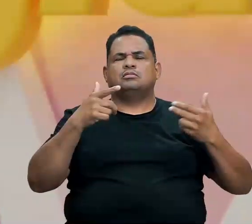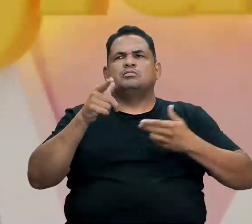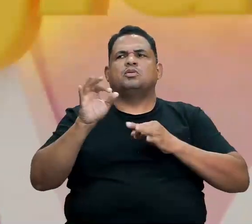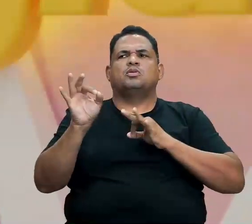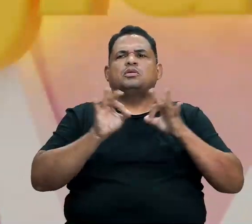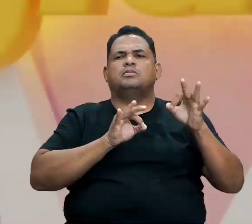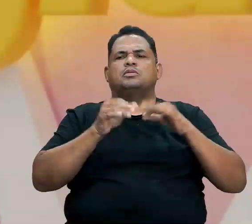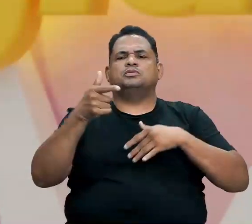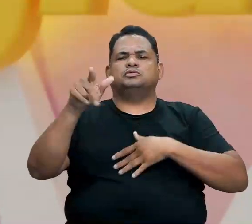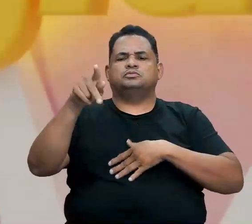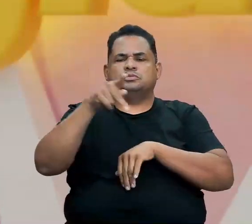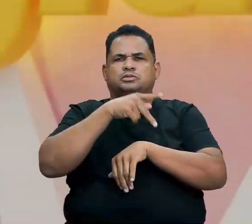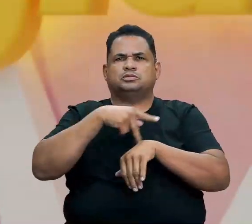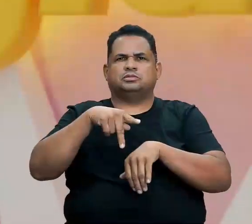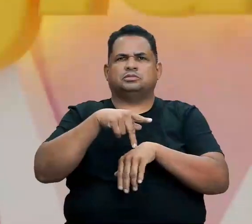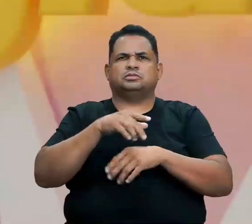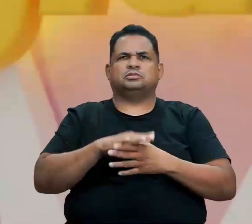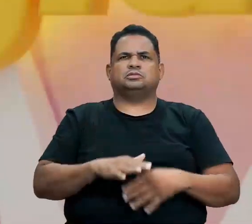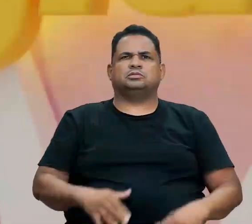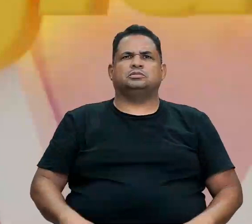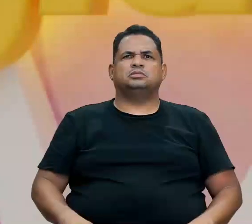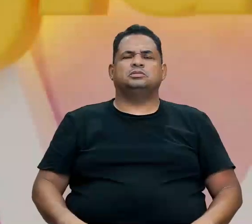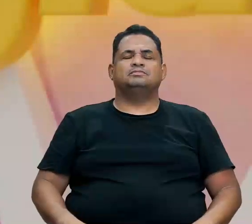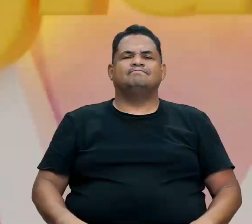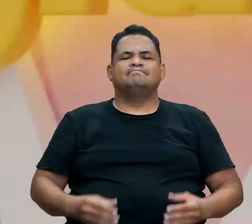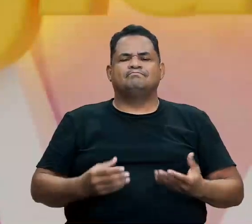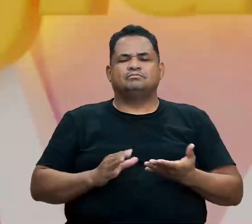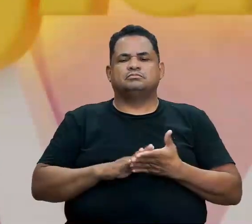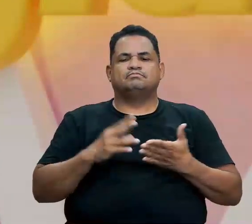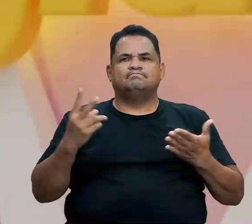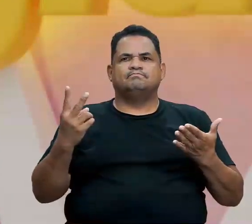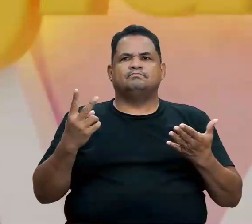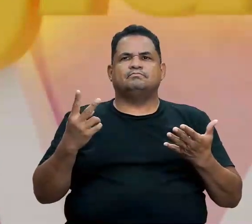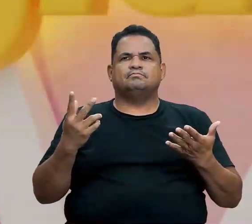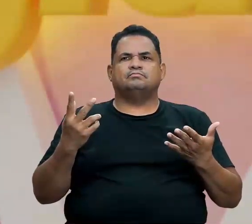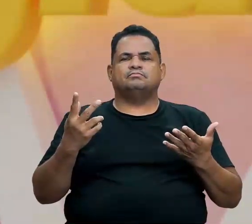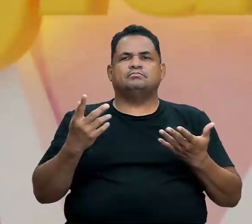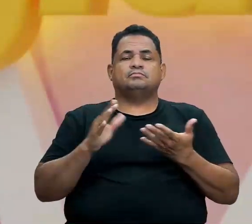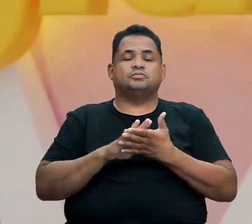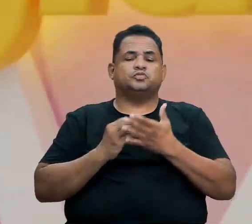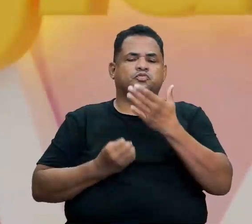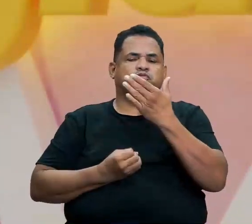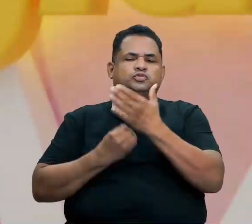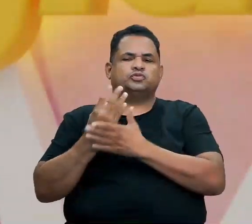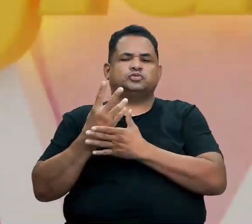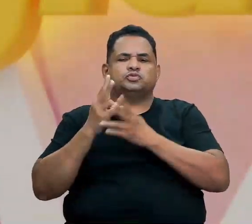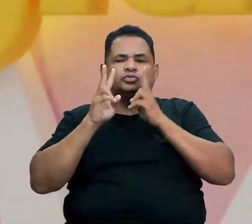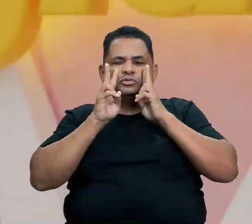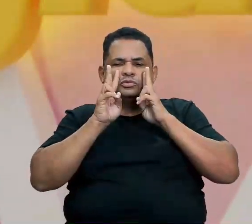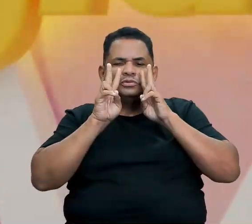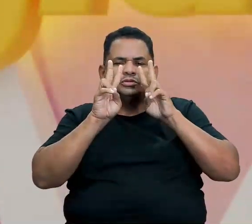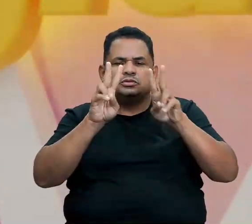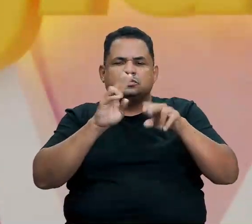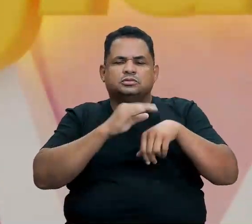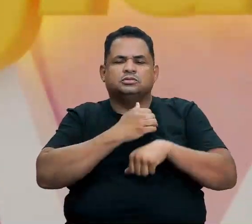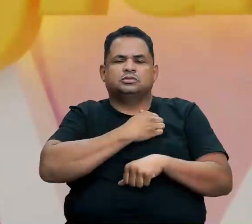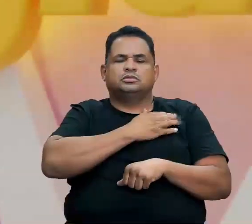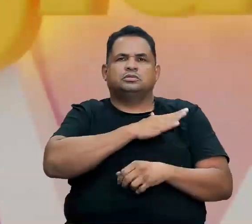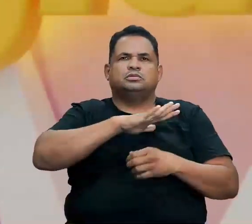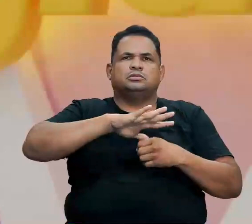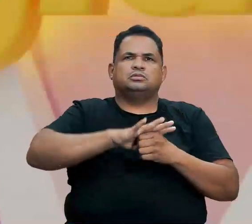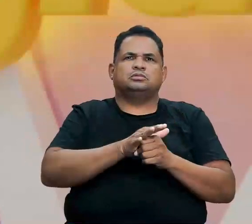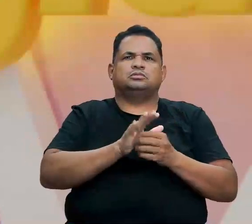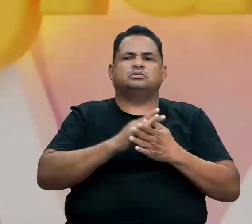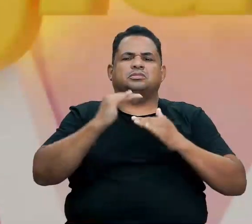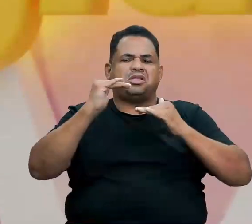países. Então, olha só, é muita coisa que advém dessa visão discriminatória e preconceituosa que